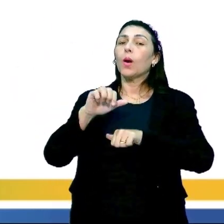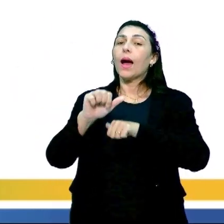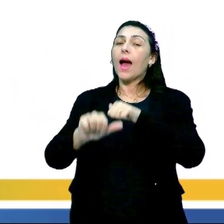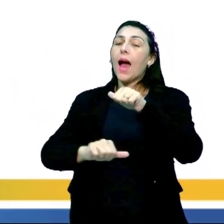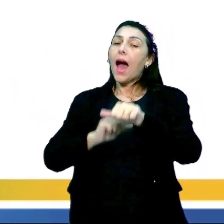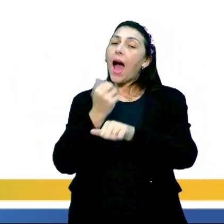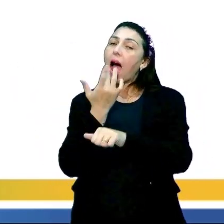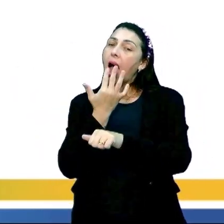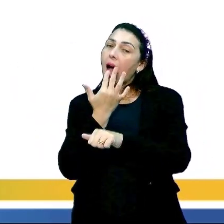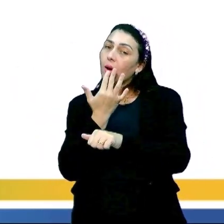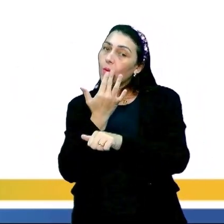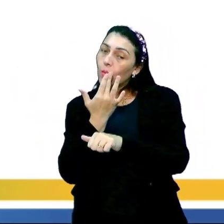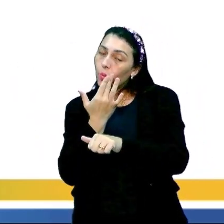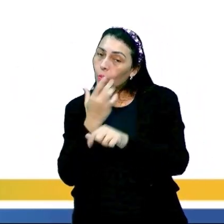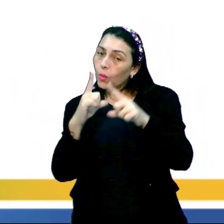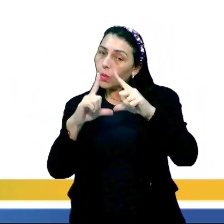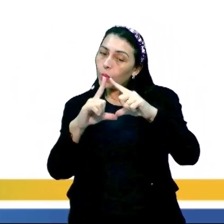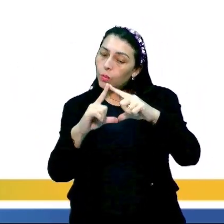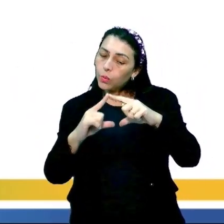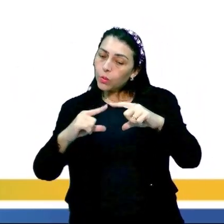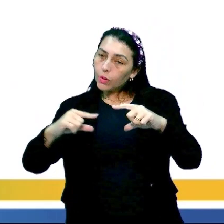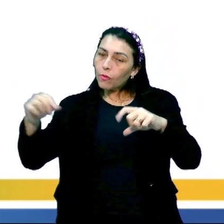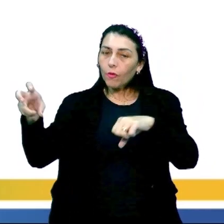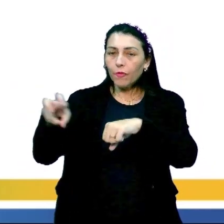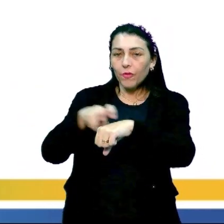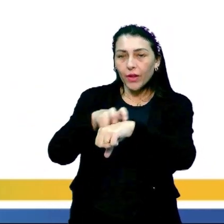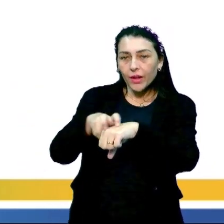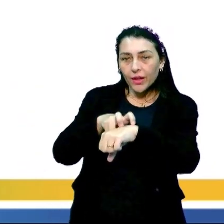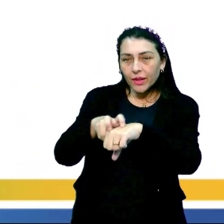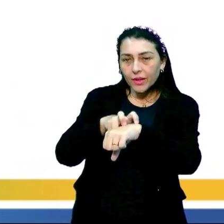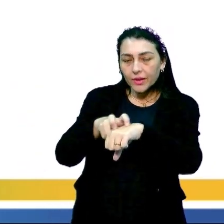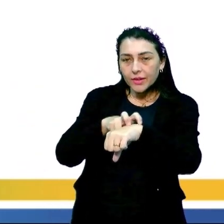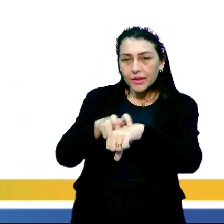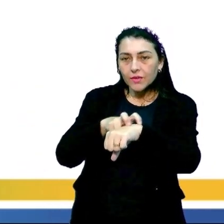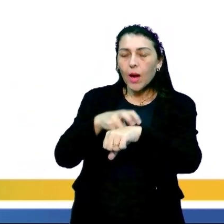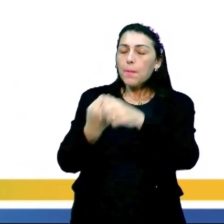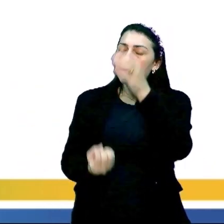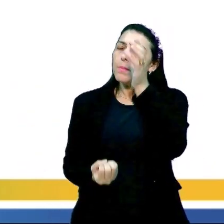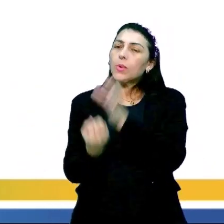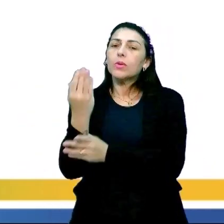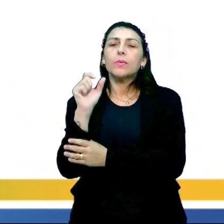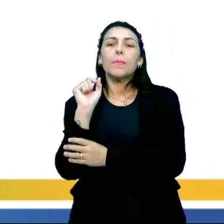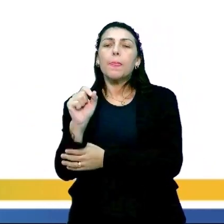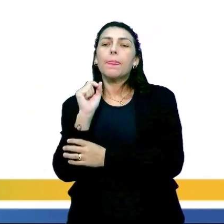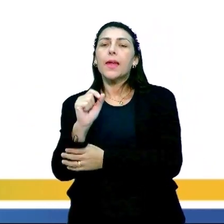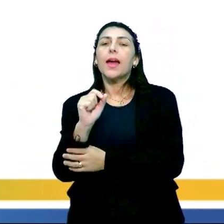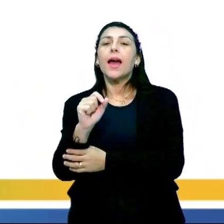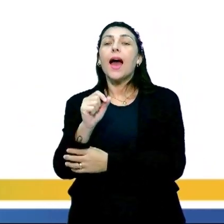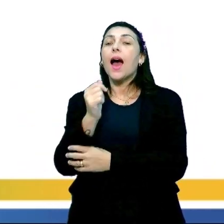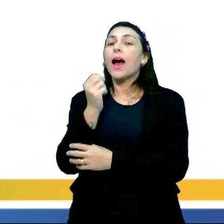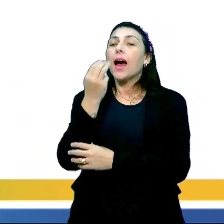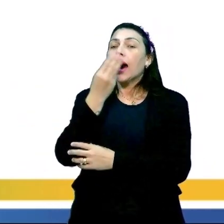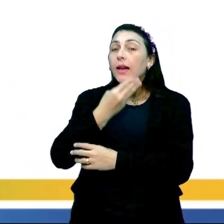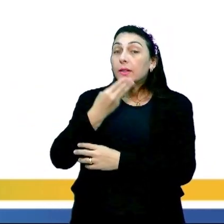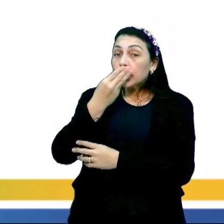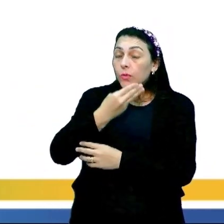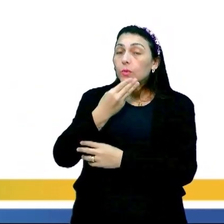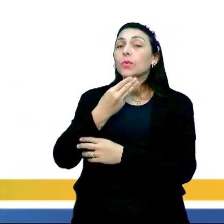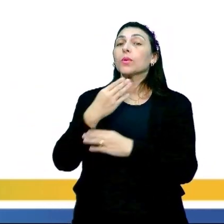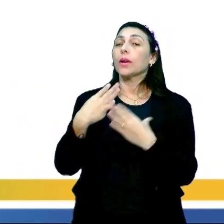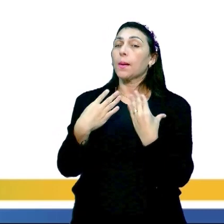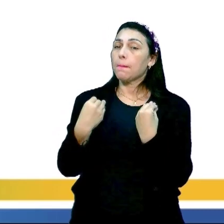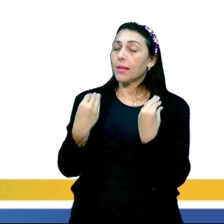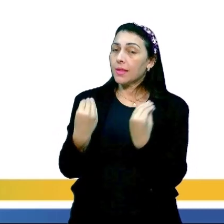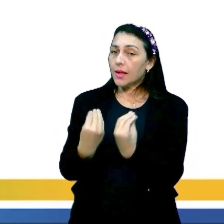pigmento fotossintetizante que tem nessa folha, vai produzir a glicose, a matéria